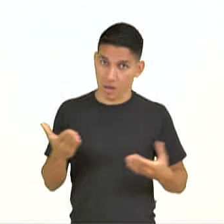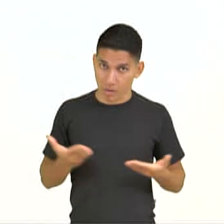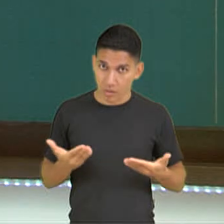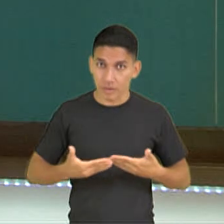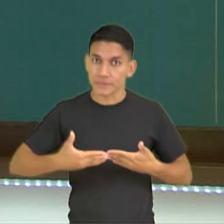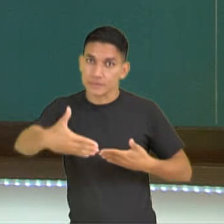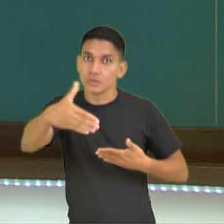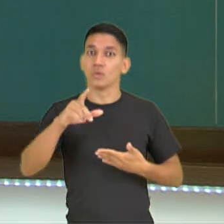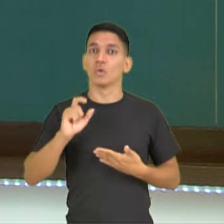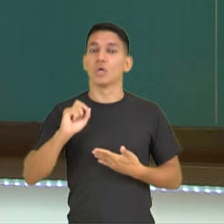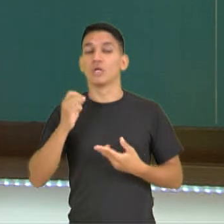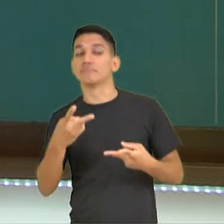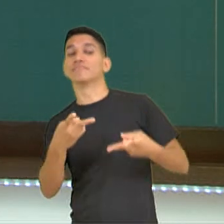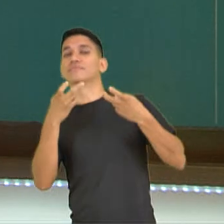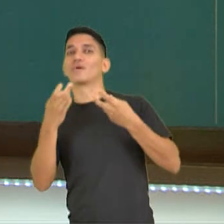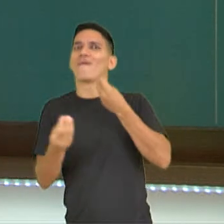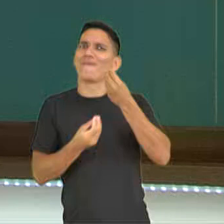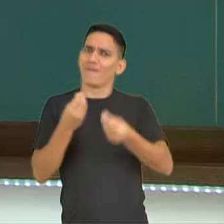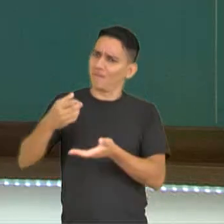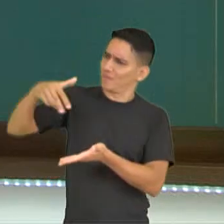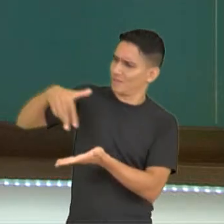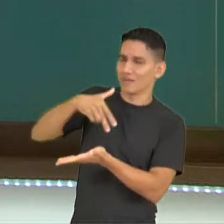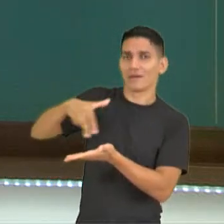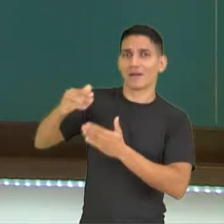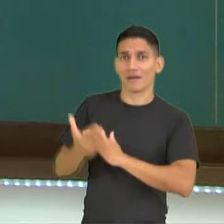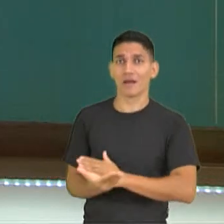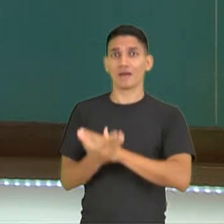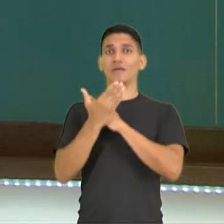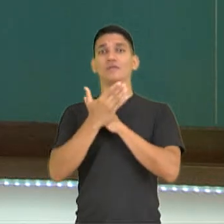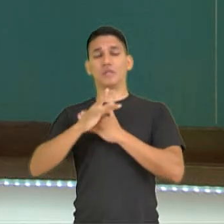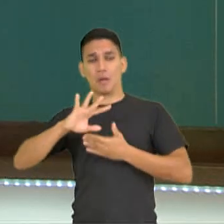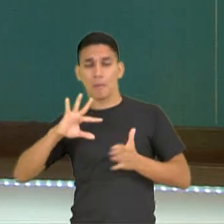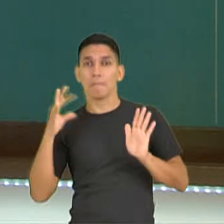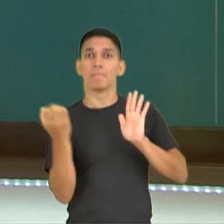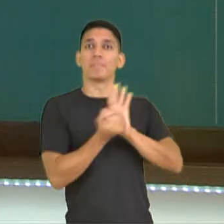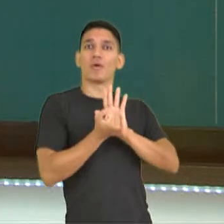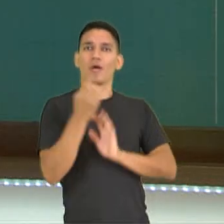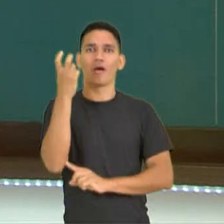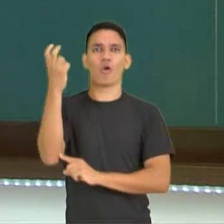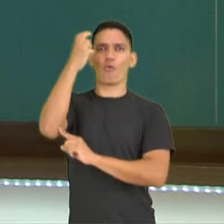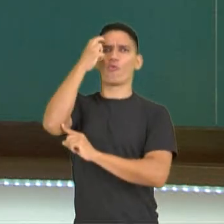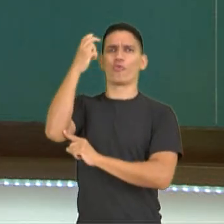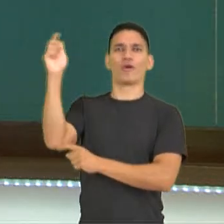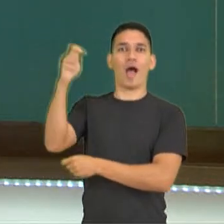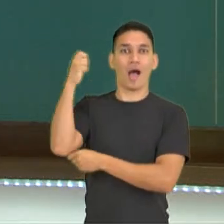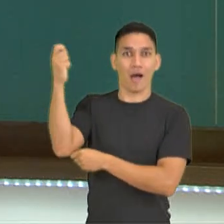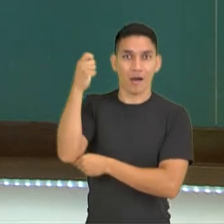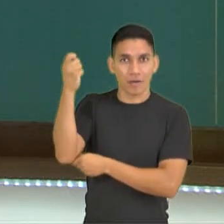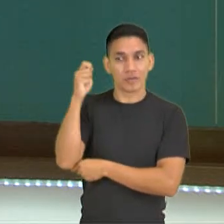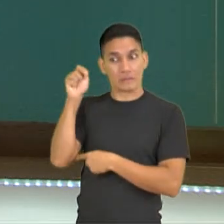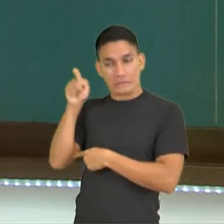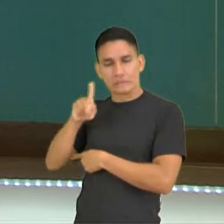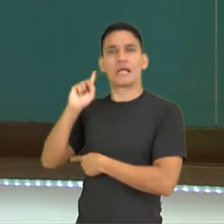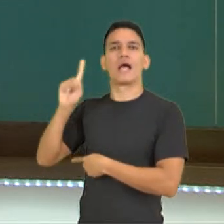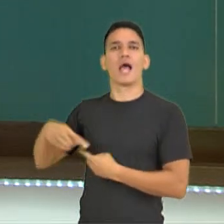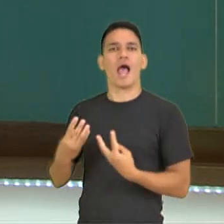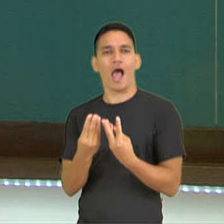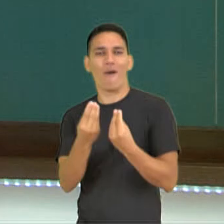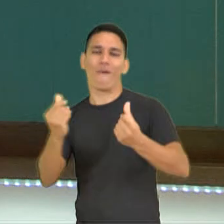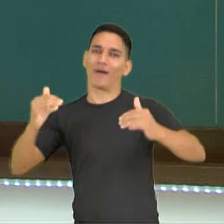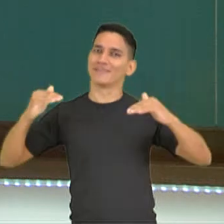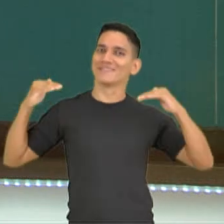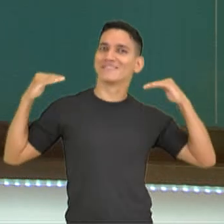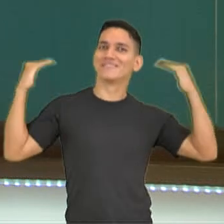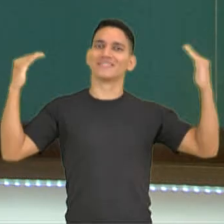gente ver como a dança contribui para a marcação dessa cultura gaúcha, uma cultura que é tão rica e